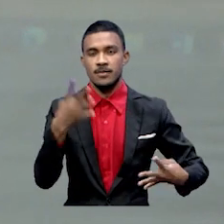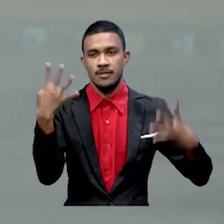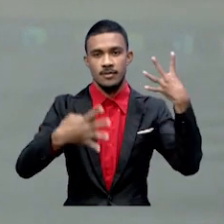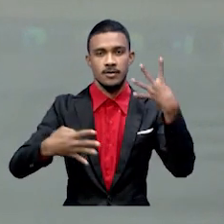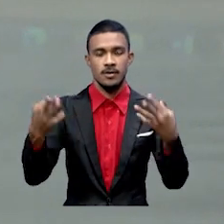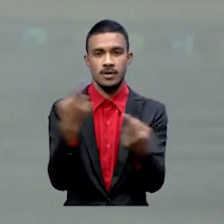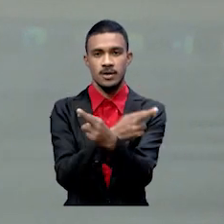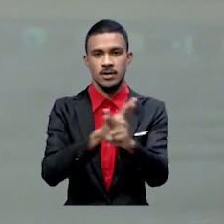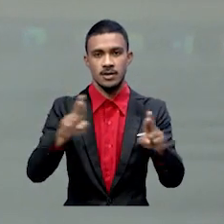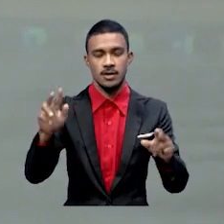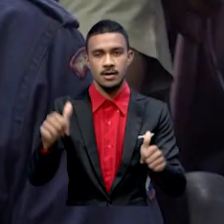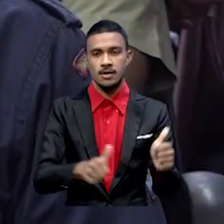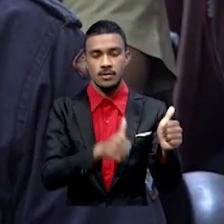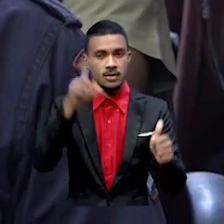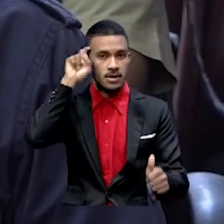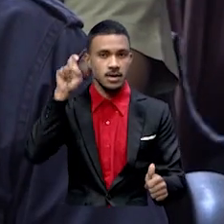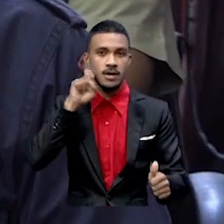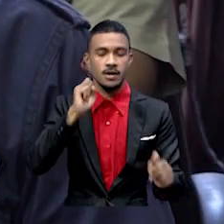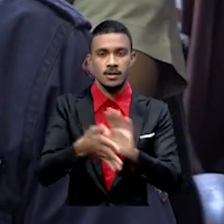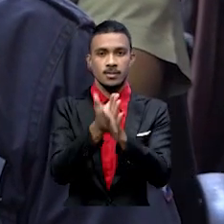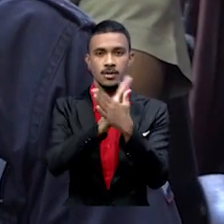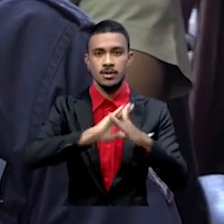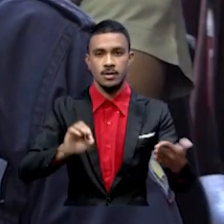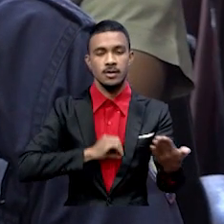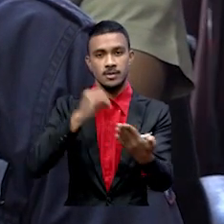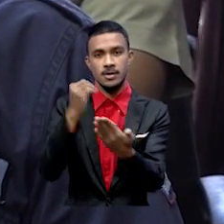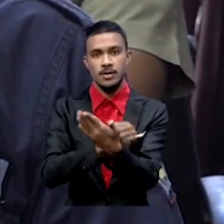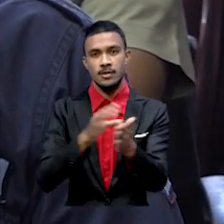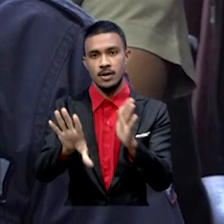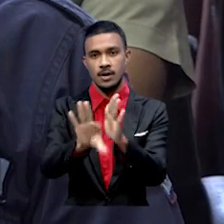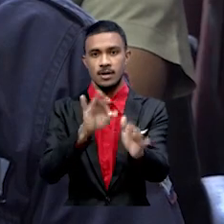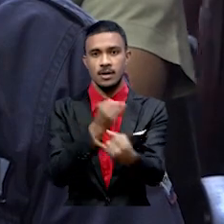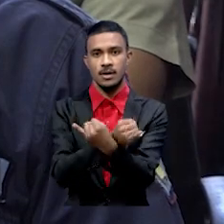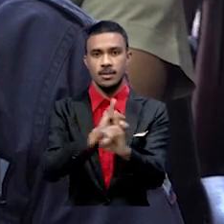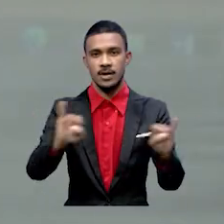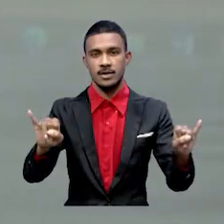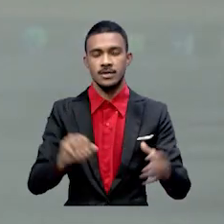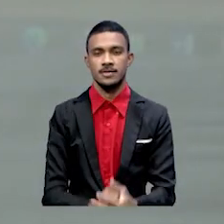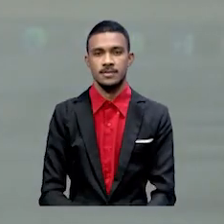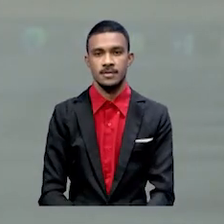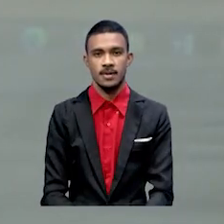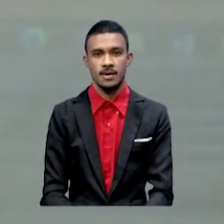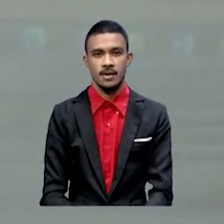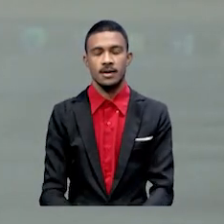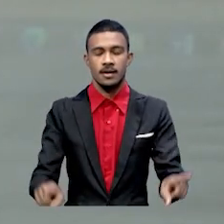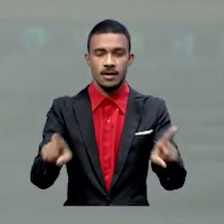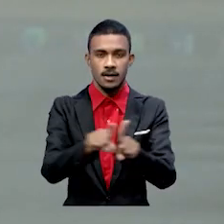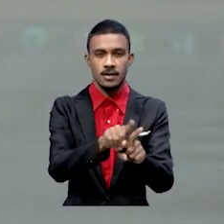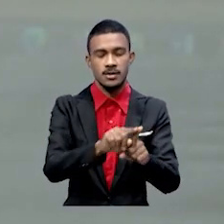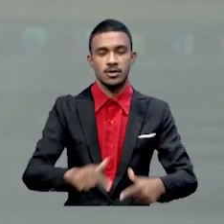resistência, Tir Sanana, a tu alcança paz, objetivo a tu retan independência. Mas